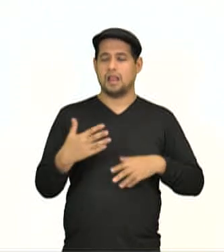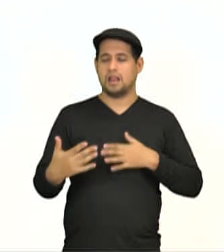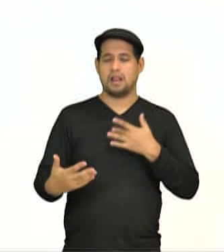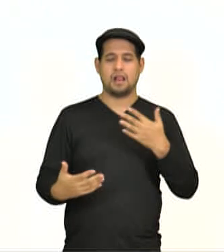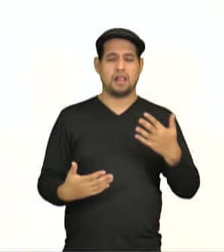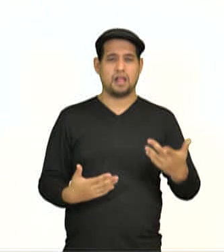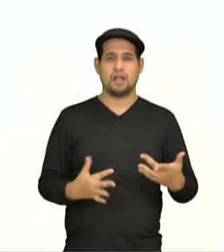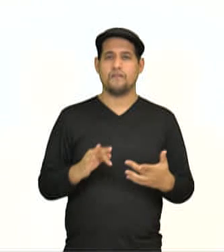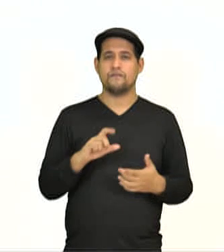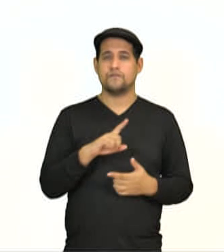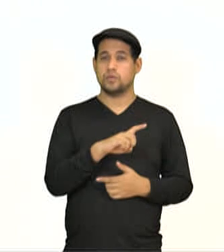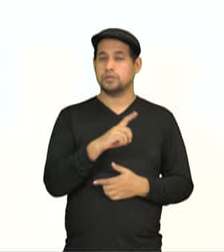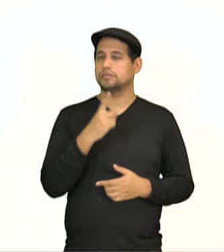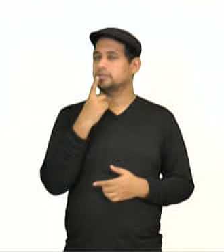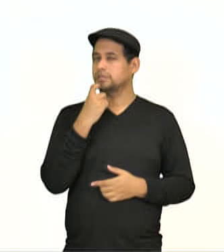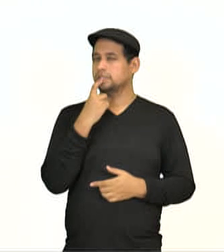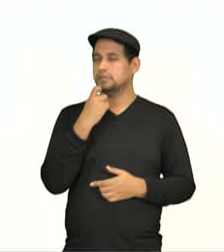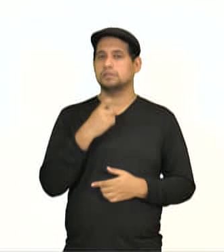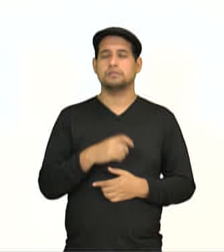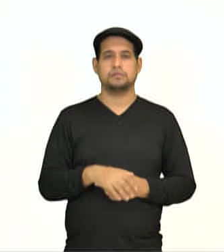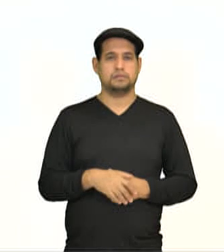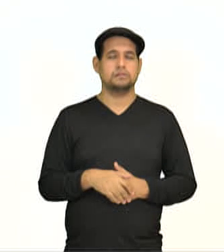o fluxo sanguíneo.